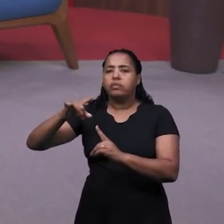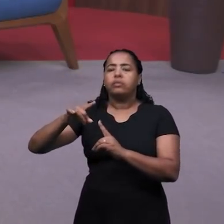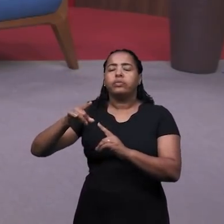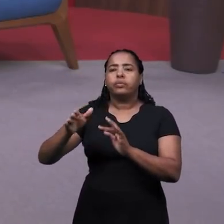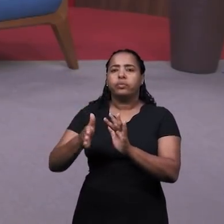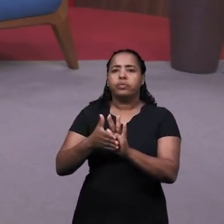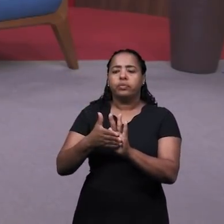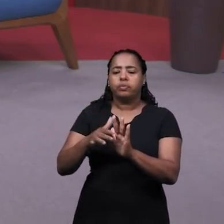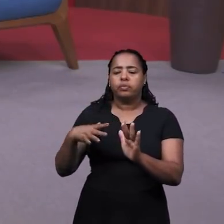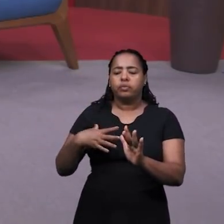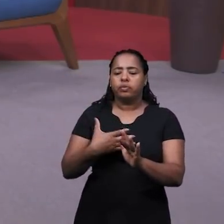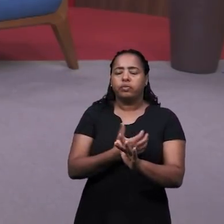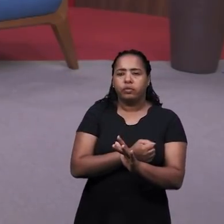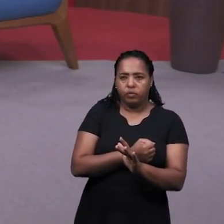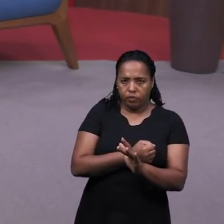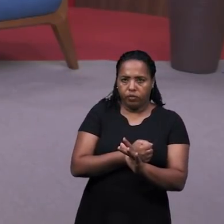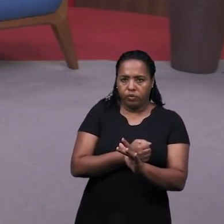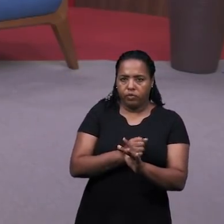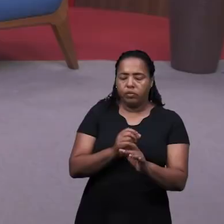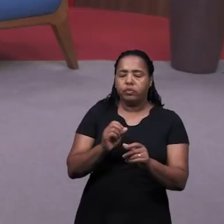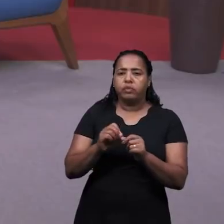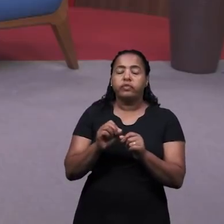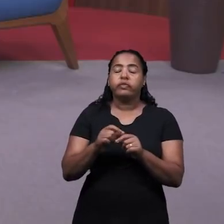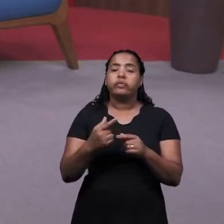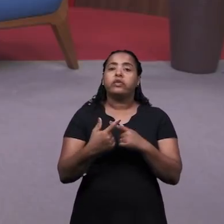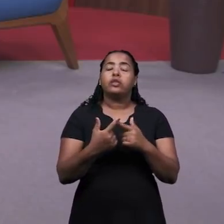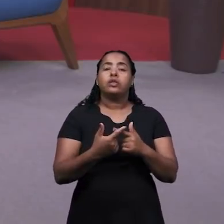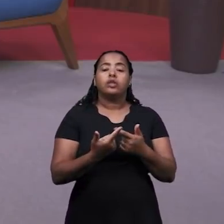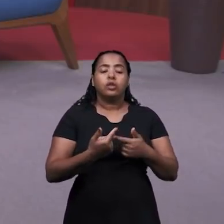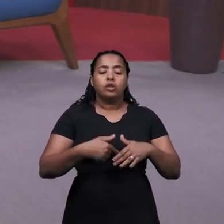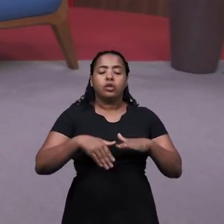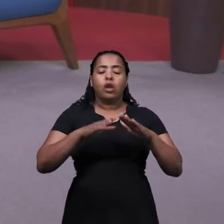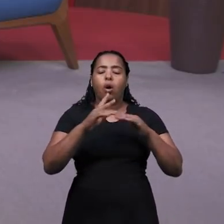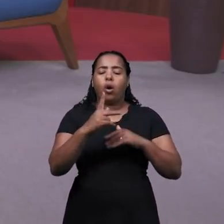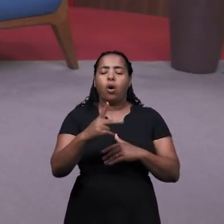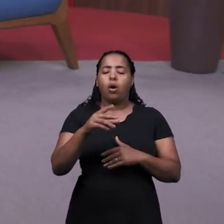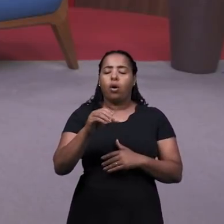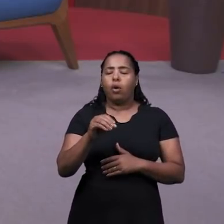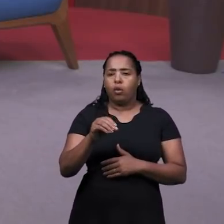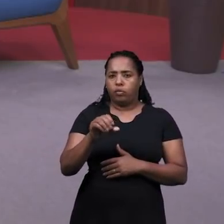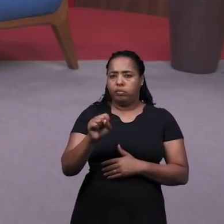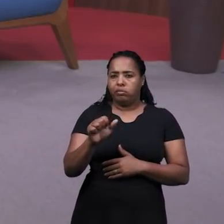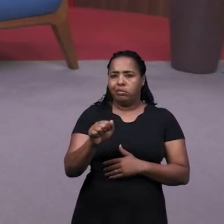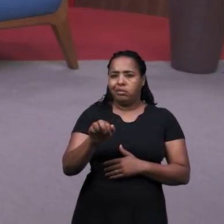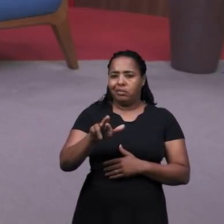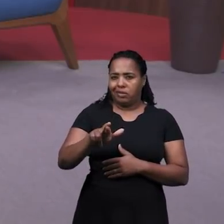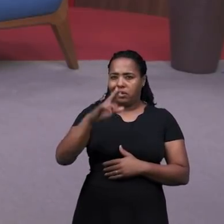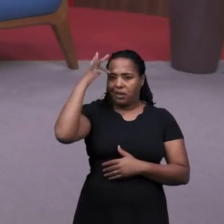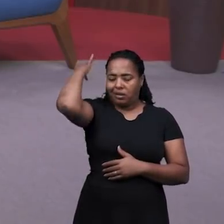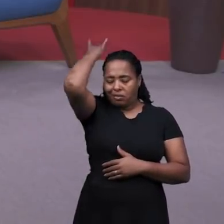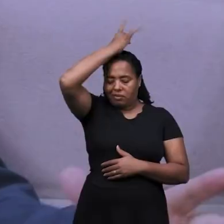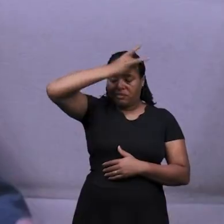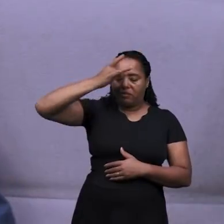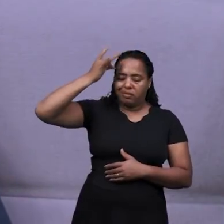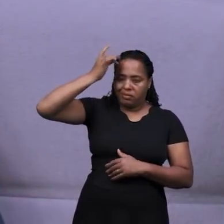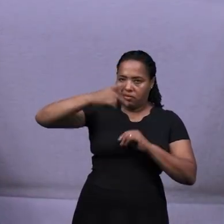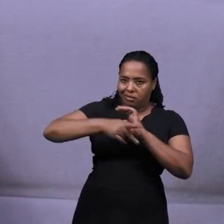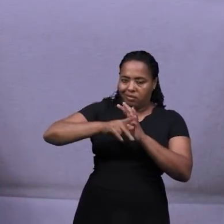realizado. O pousar do Espírito Santo, que é chamado Espírito